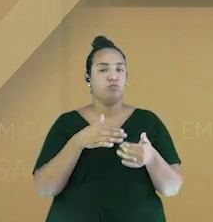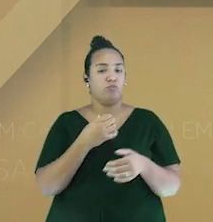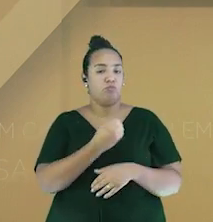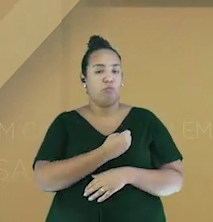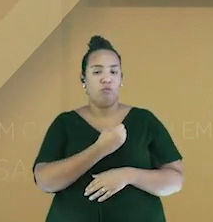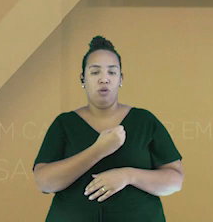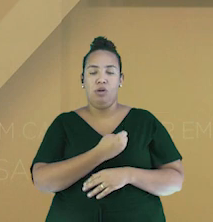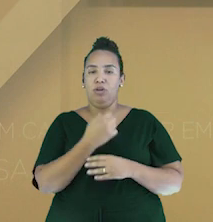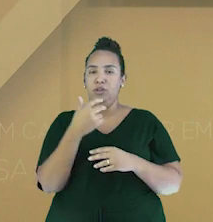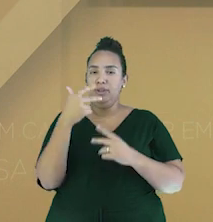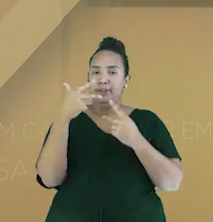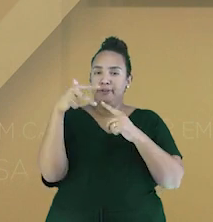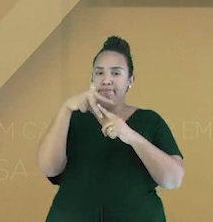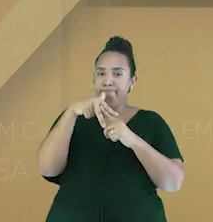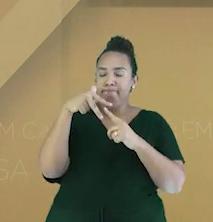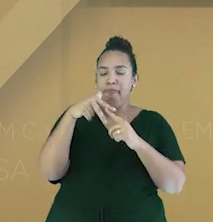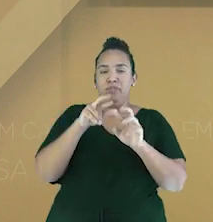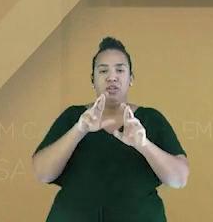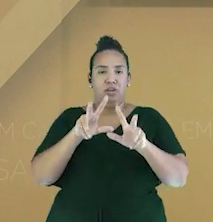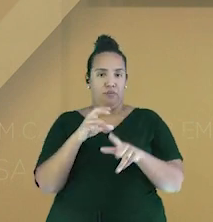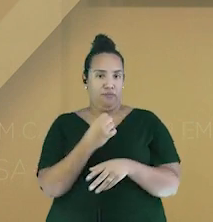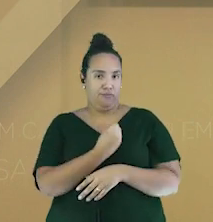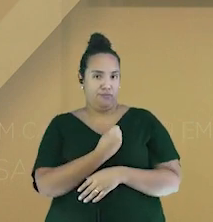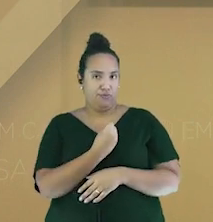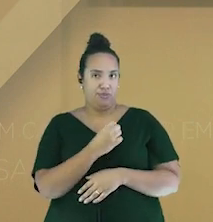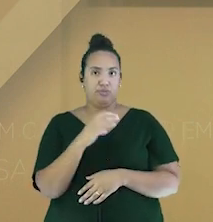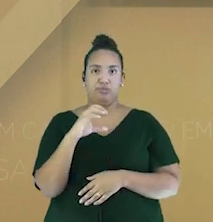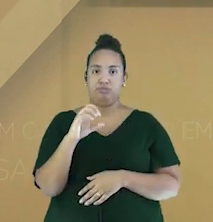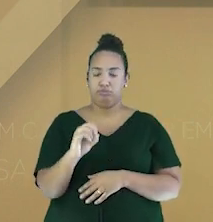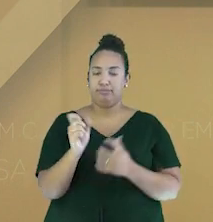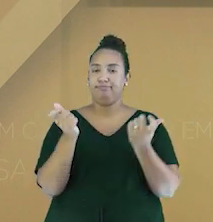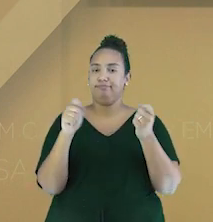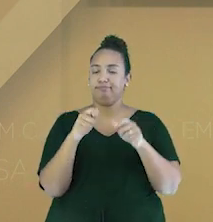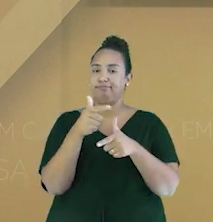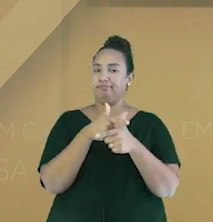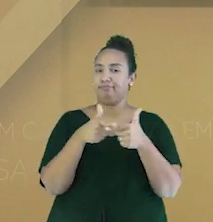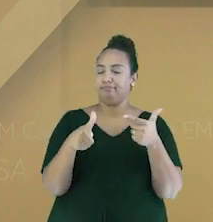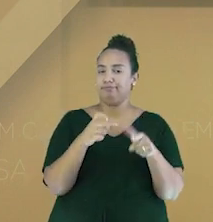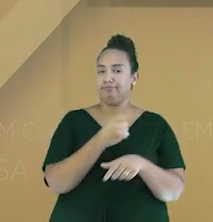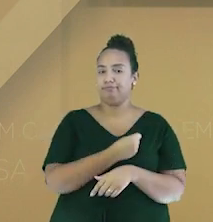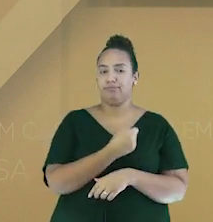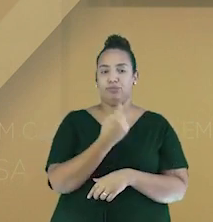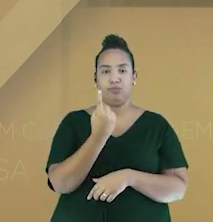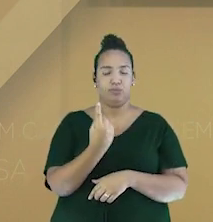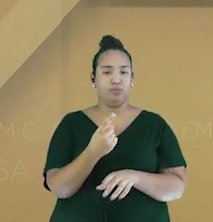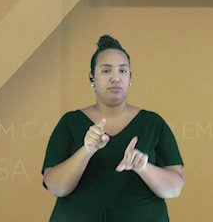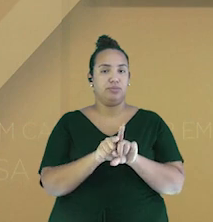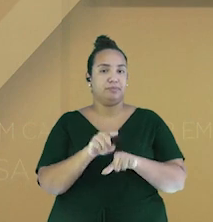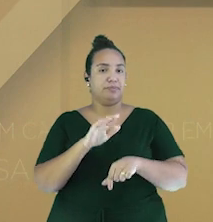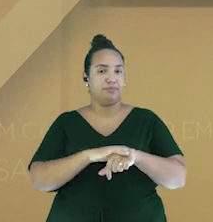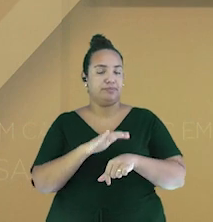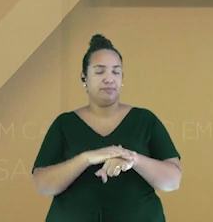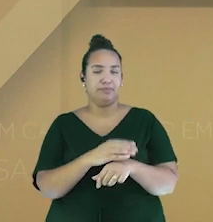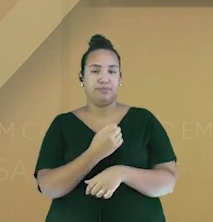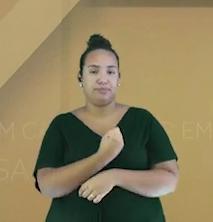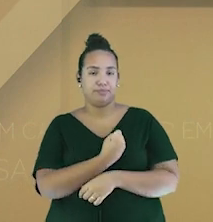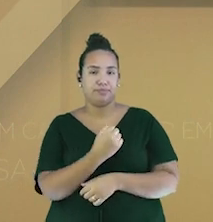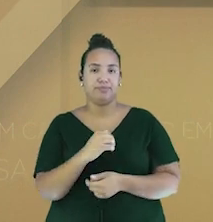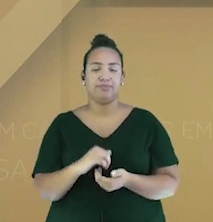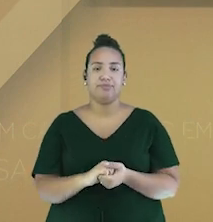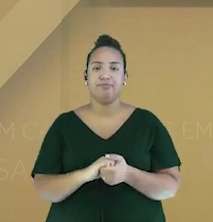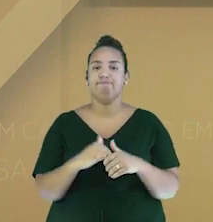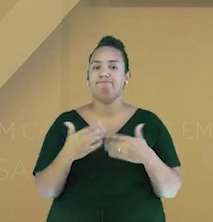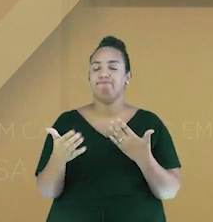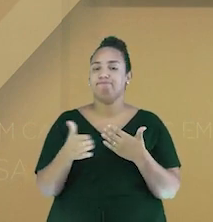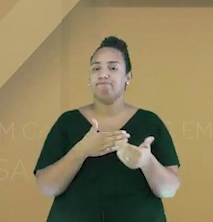natural diferente de zero é divisível pelo número 1 e pelo próprio número. Ou seja, qualquer número natural